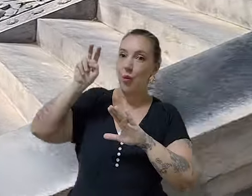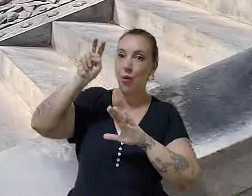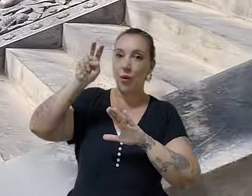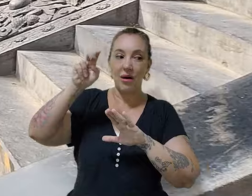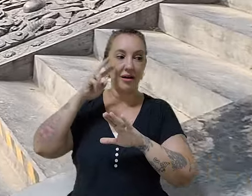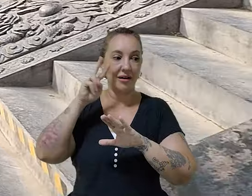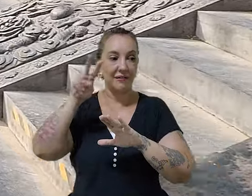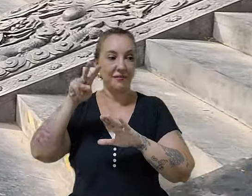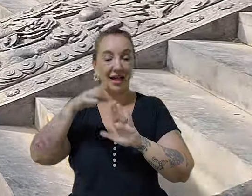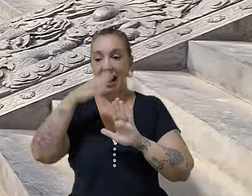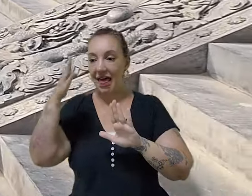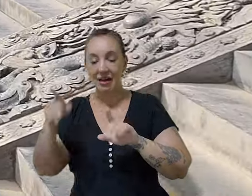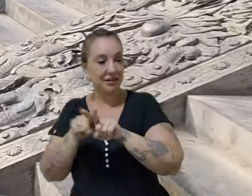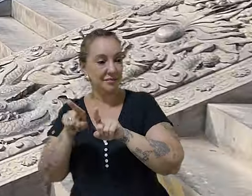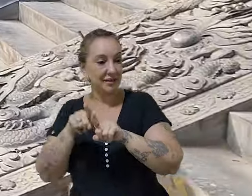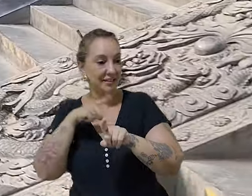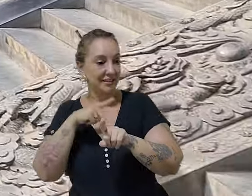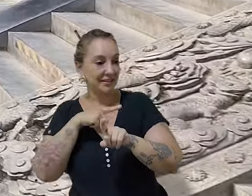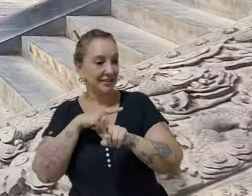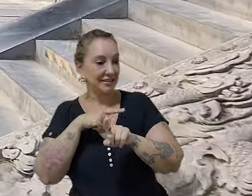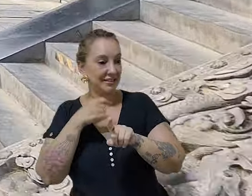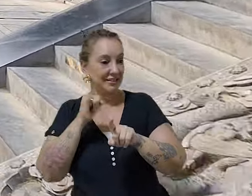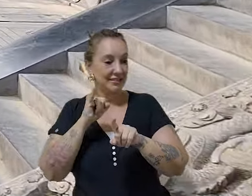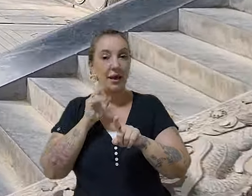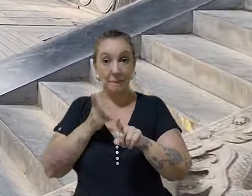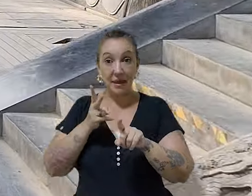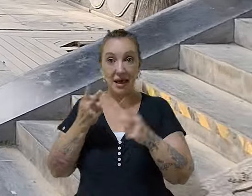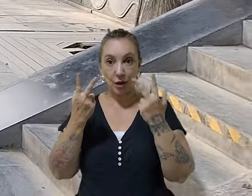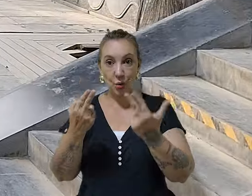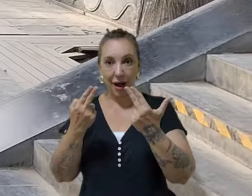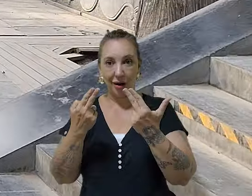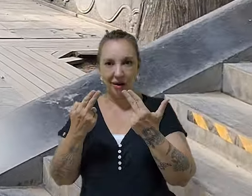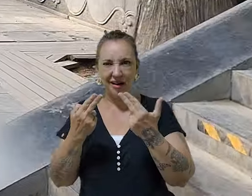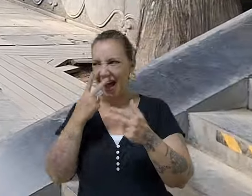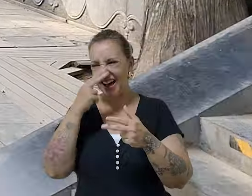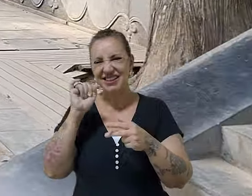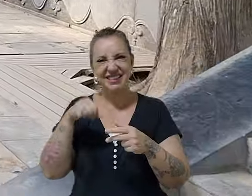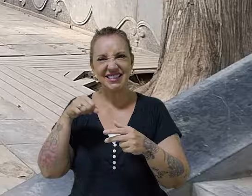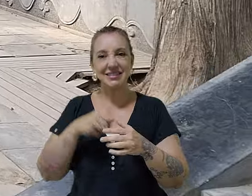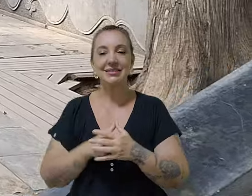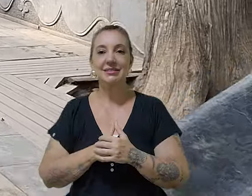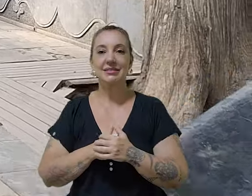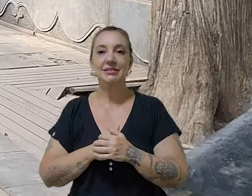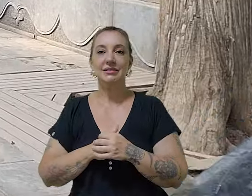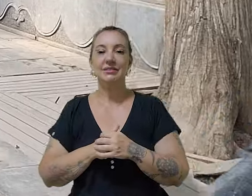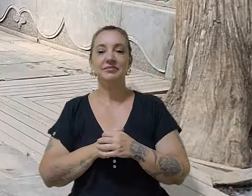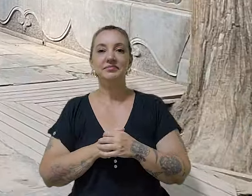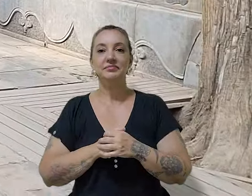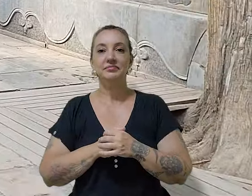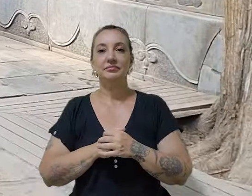tem desse lado também, hein? Será que é a mesma sequência? Acho que é, né?